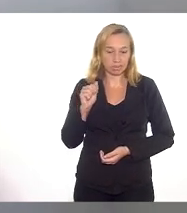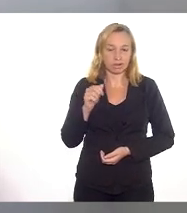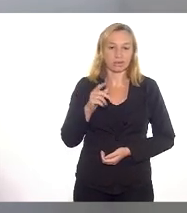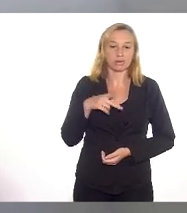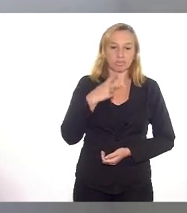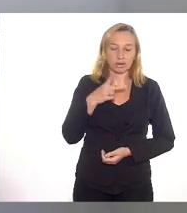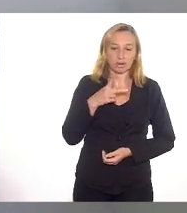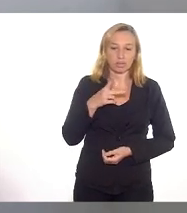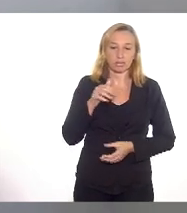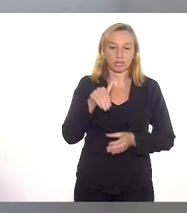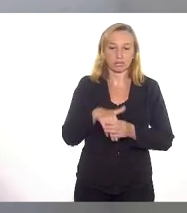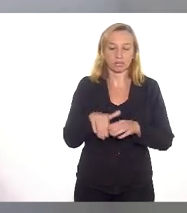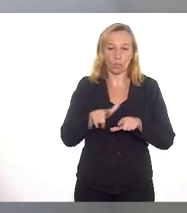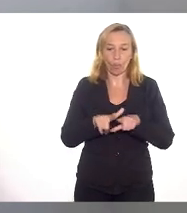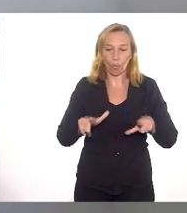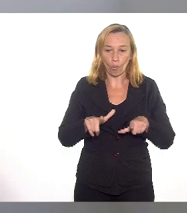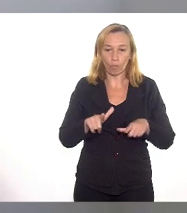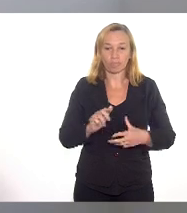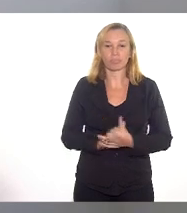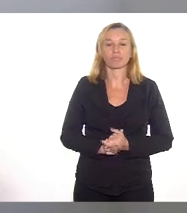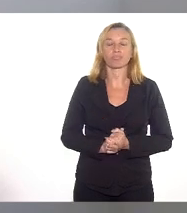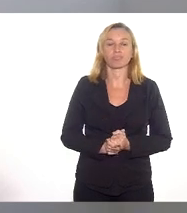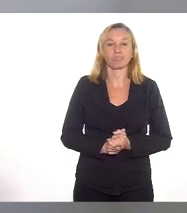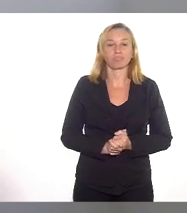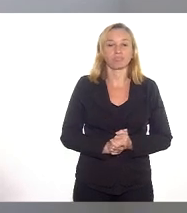abstenção no grupo.